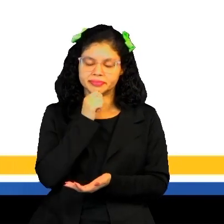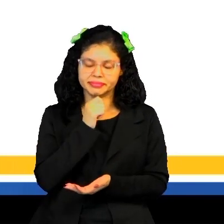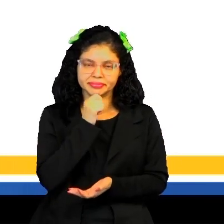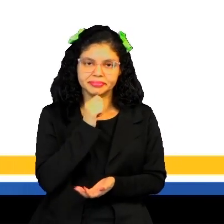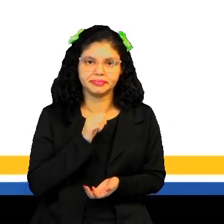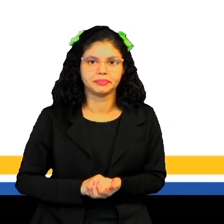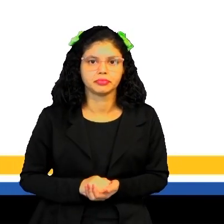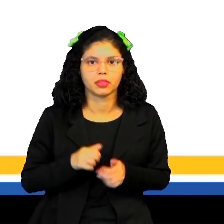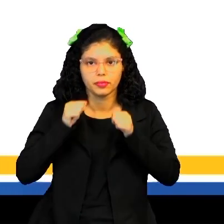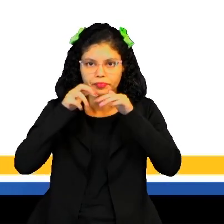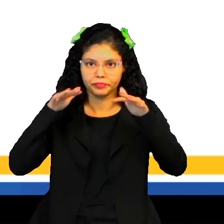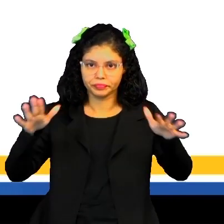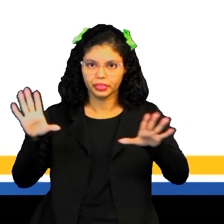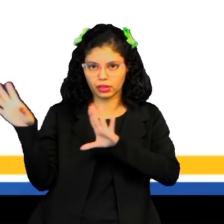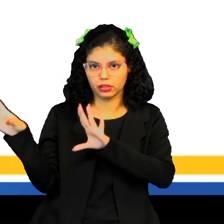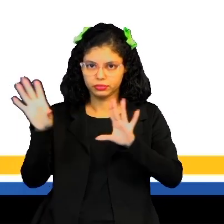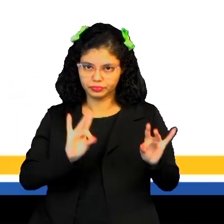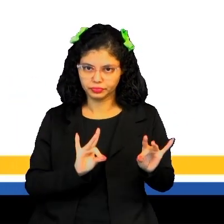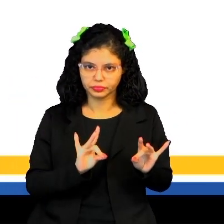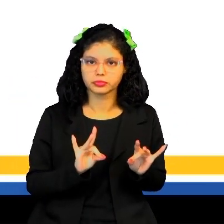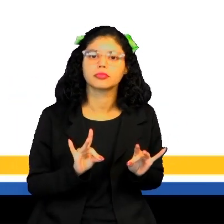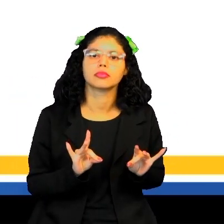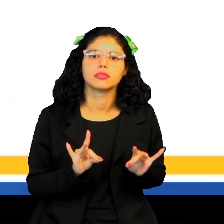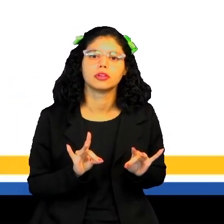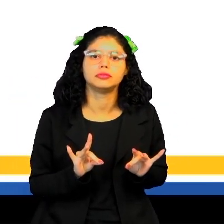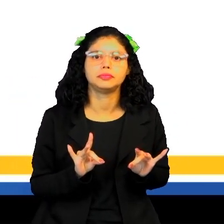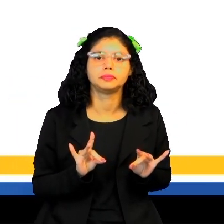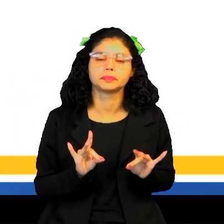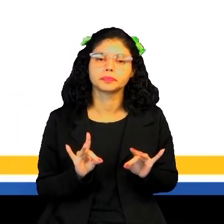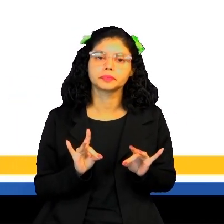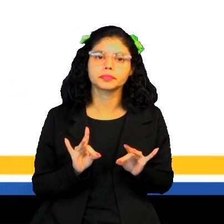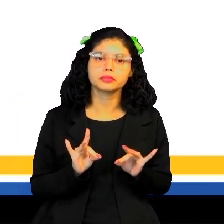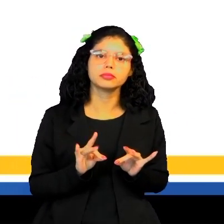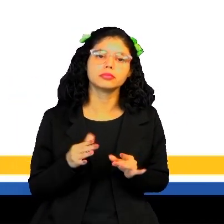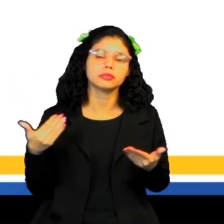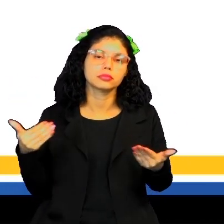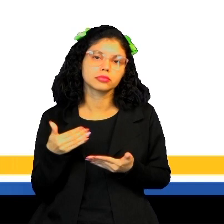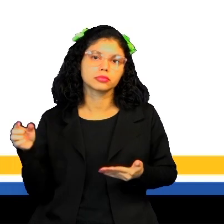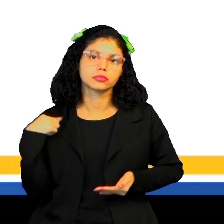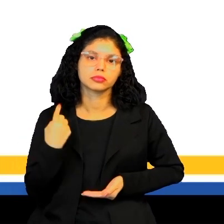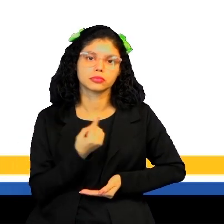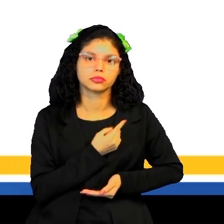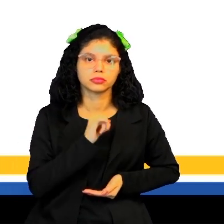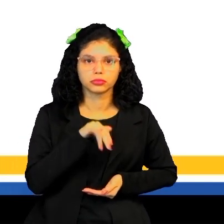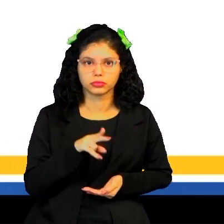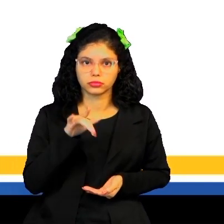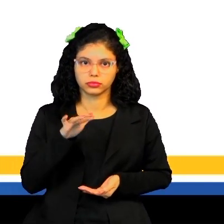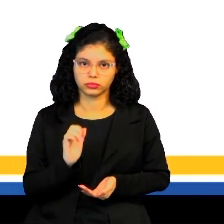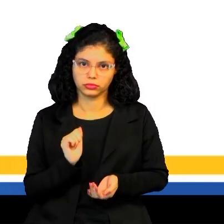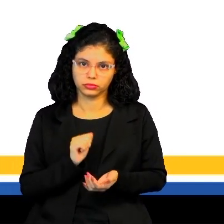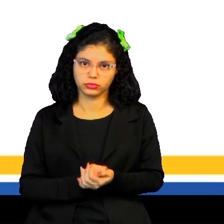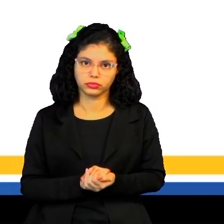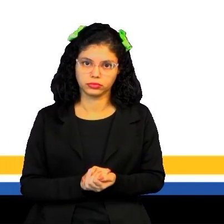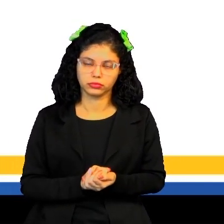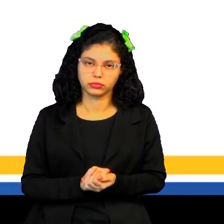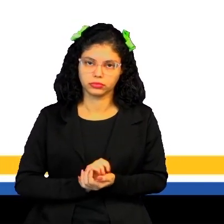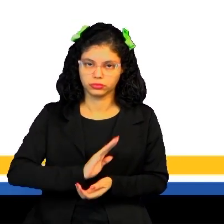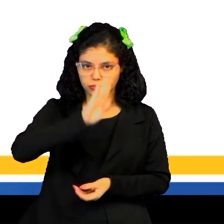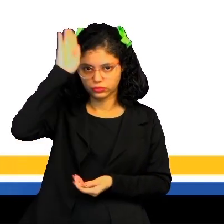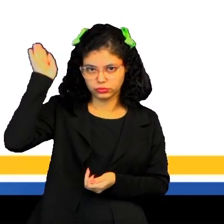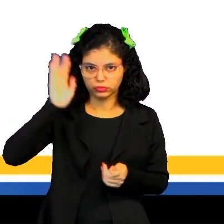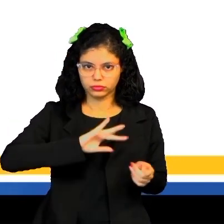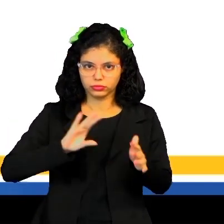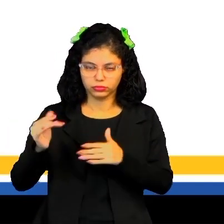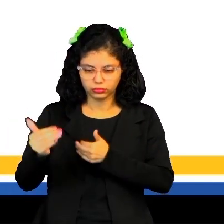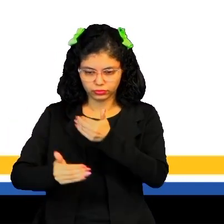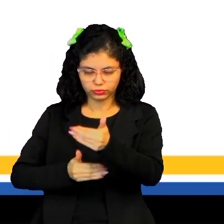e se espalha pelo mundo através, né, dessa configuração que nasce dentro do Império Romano, né, que se desenvolve